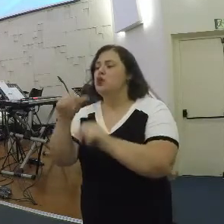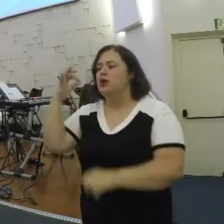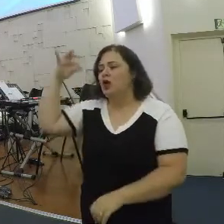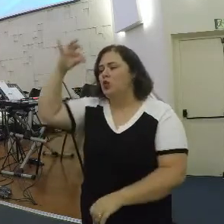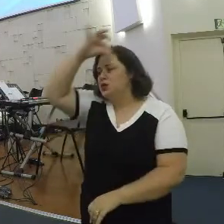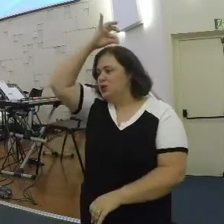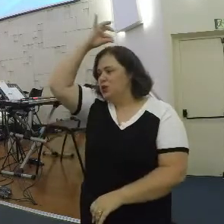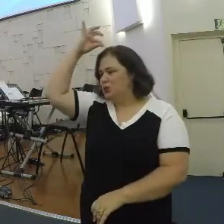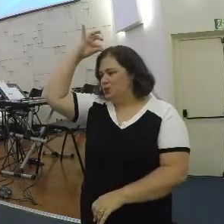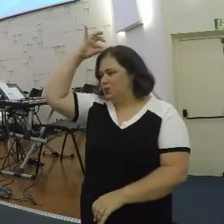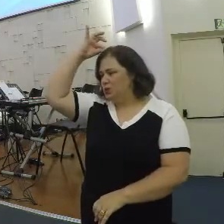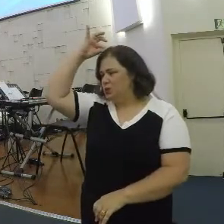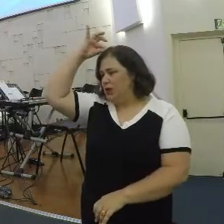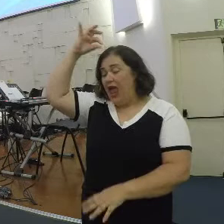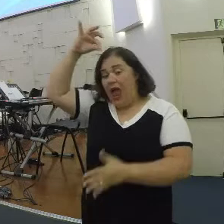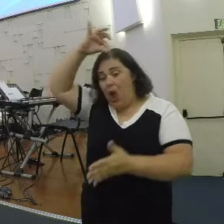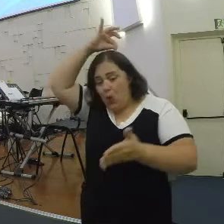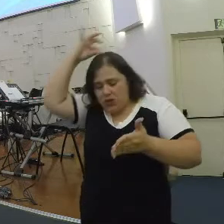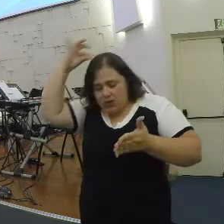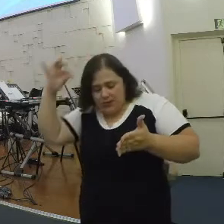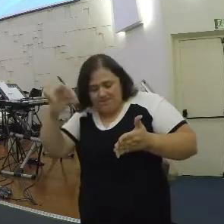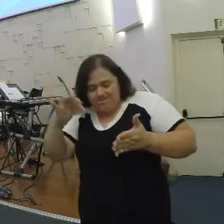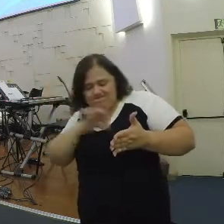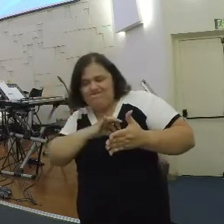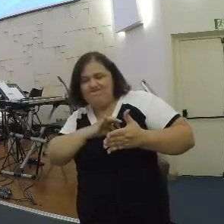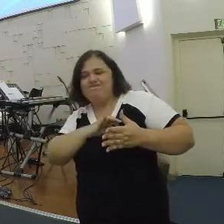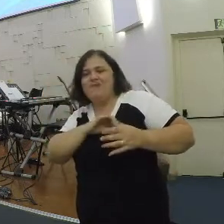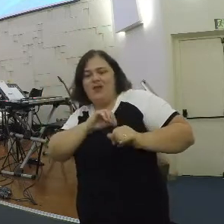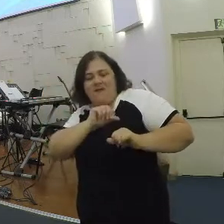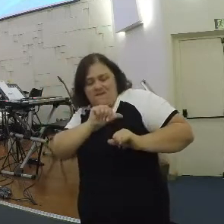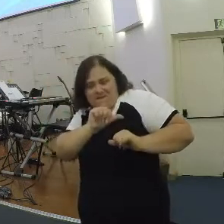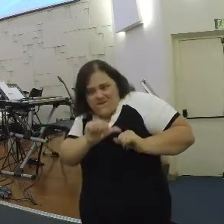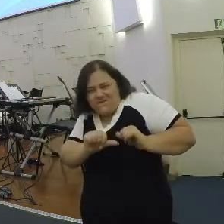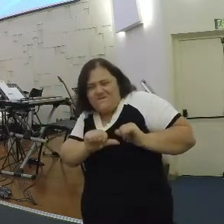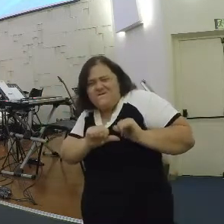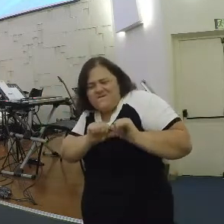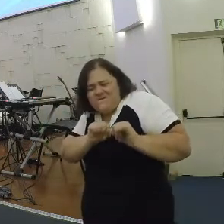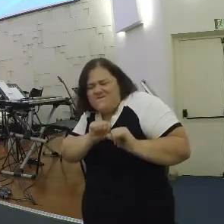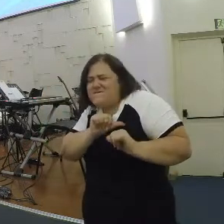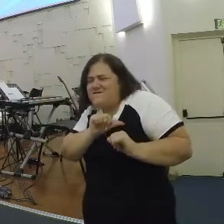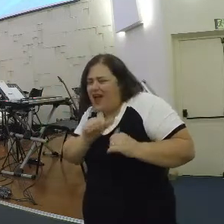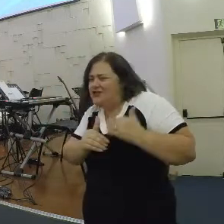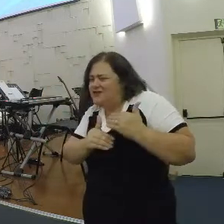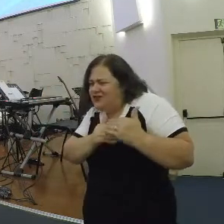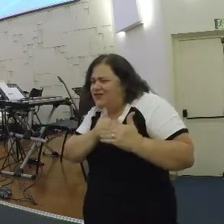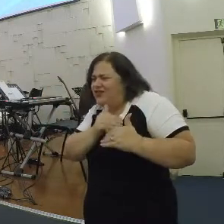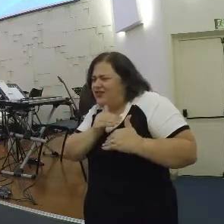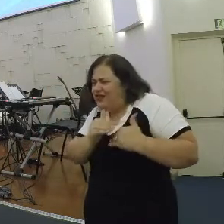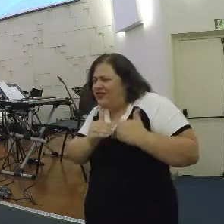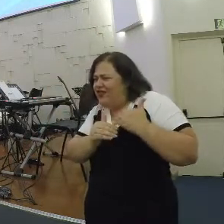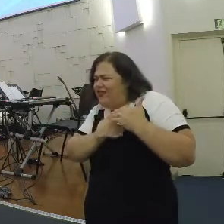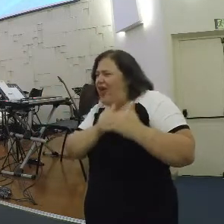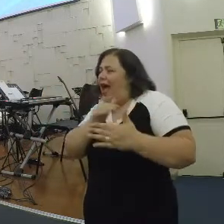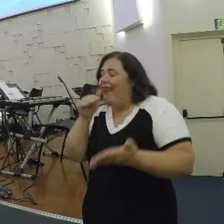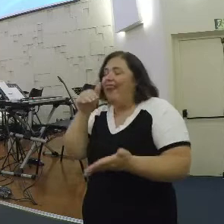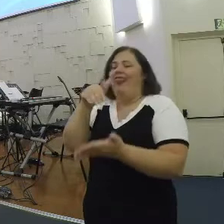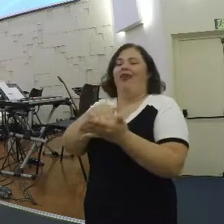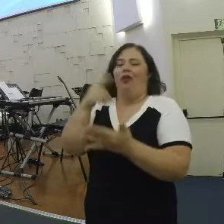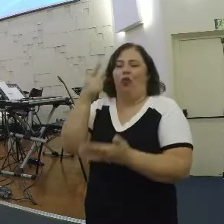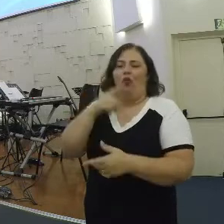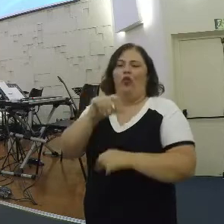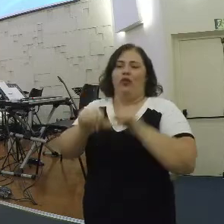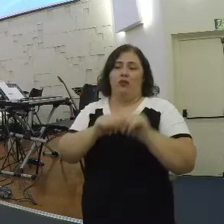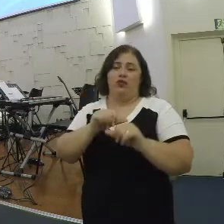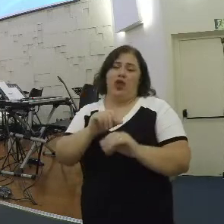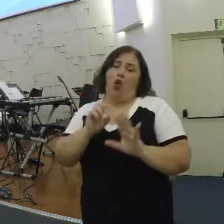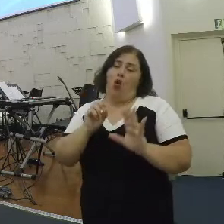salmista. Você que tem ouvido o Evangelho de Jesus, de todo o coração se entregue, espere pelos frutos. Concordo com